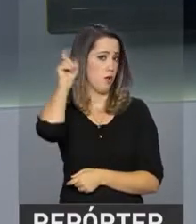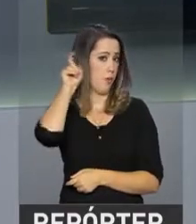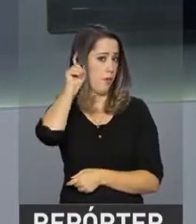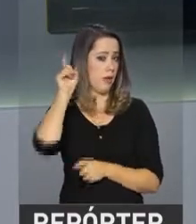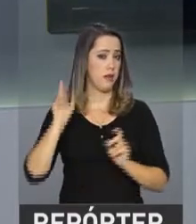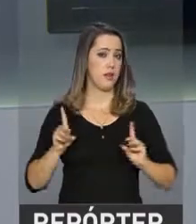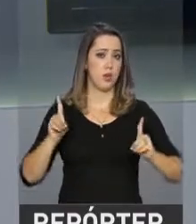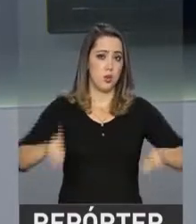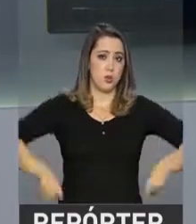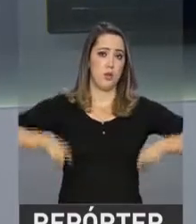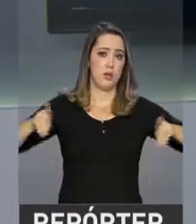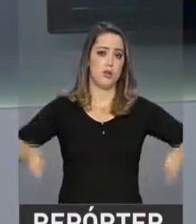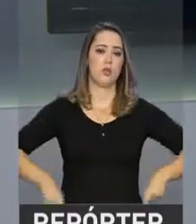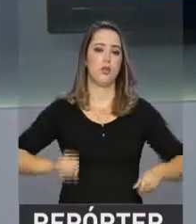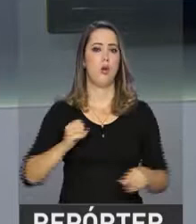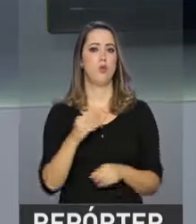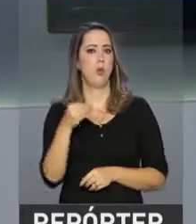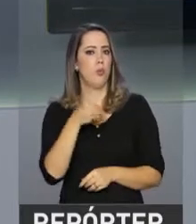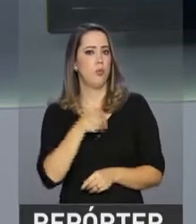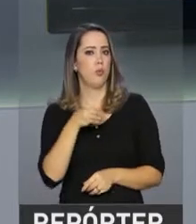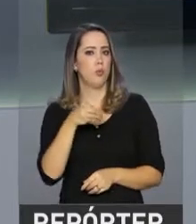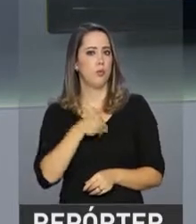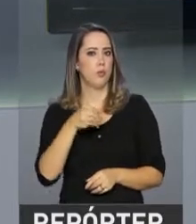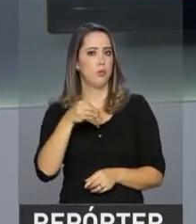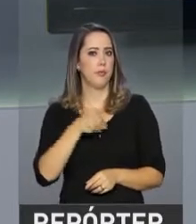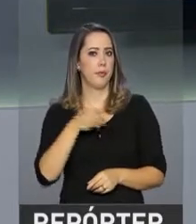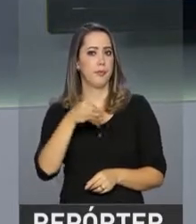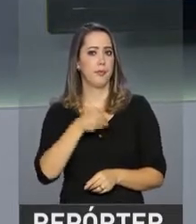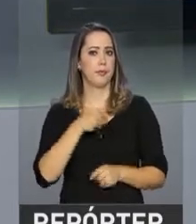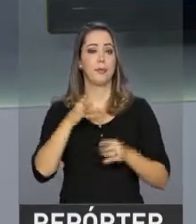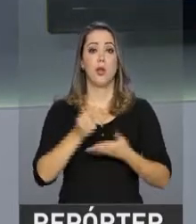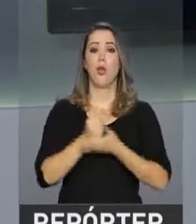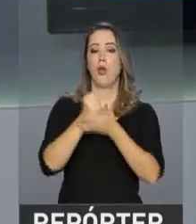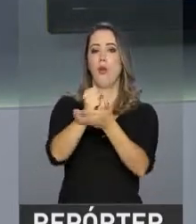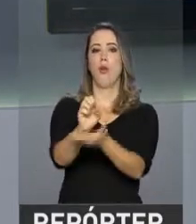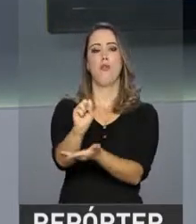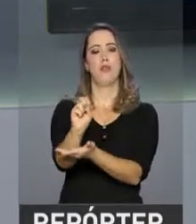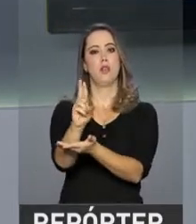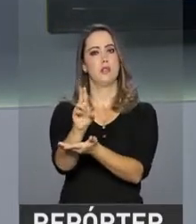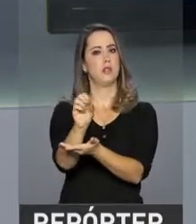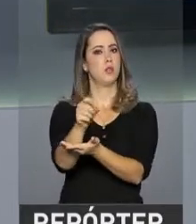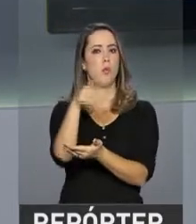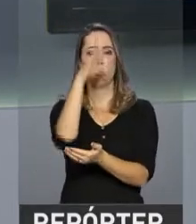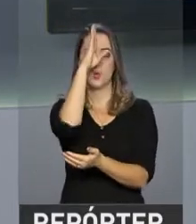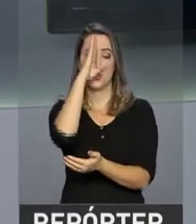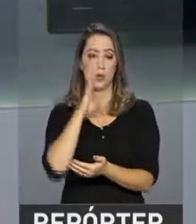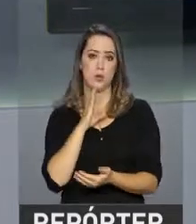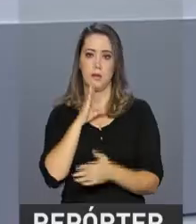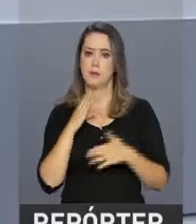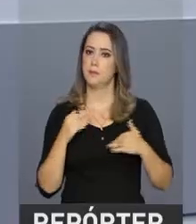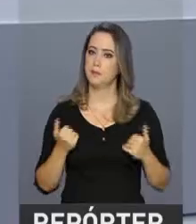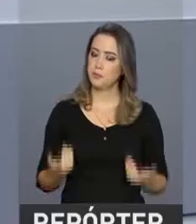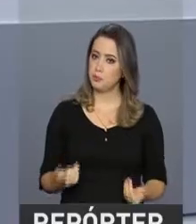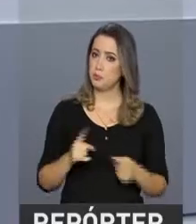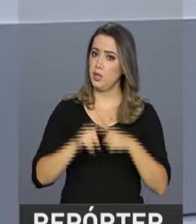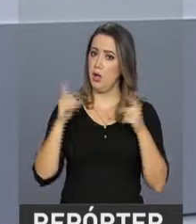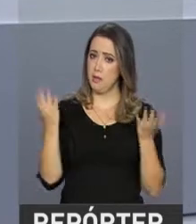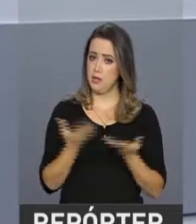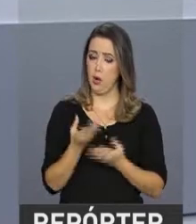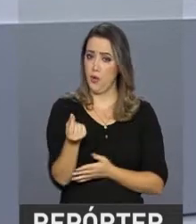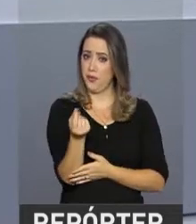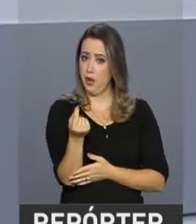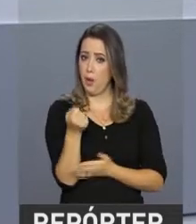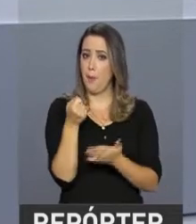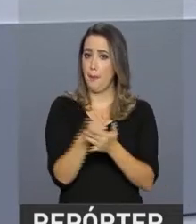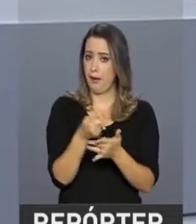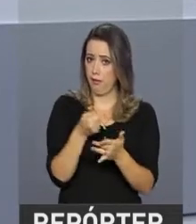rodas e marca passo são oferecidos pelo sistema único de saúde sem custo para os pacientes agora os preços de